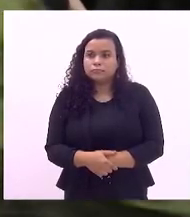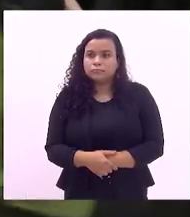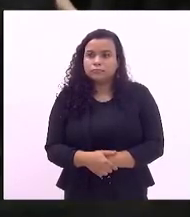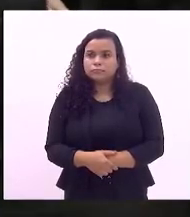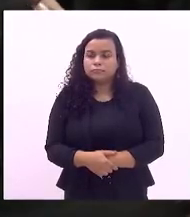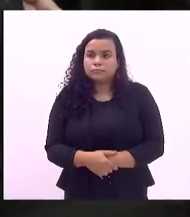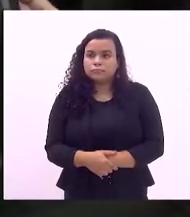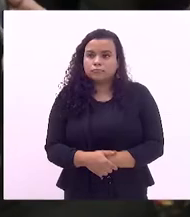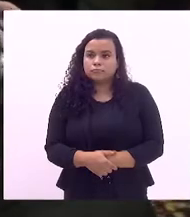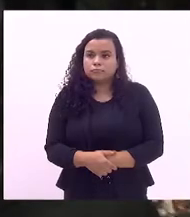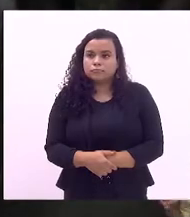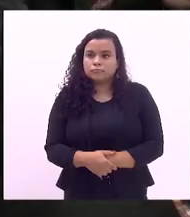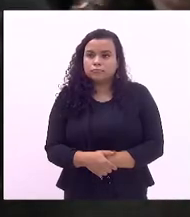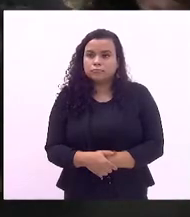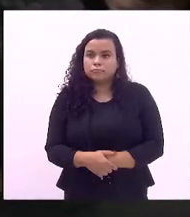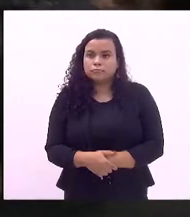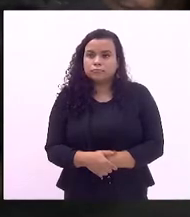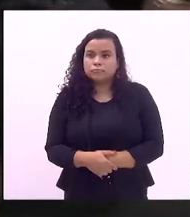G1